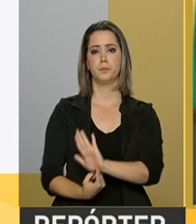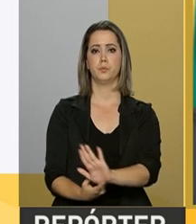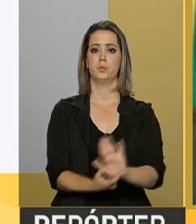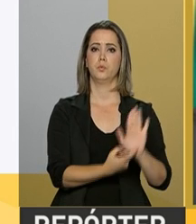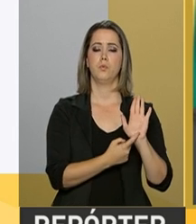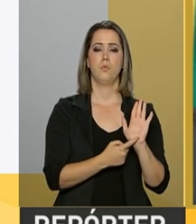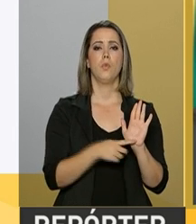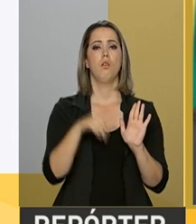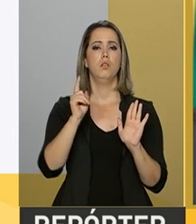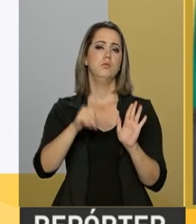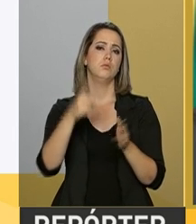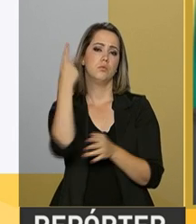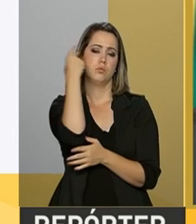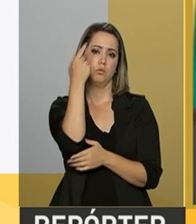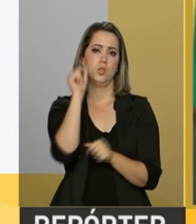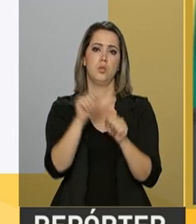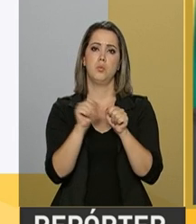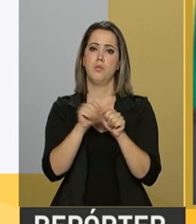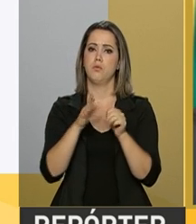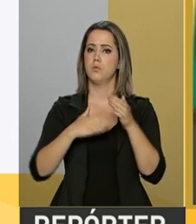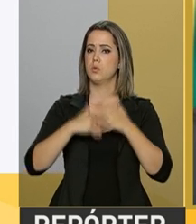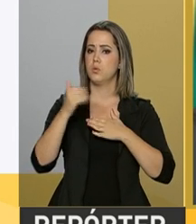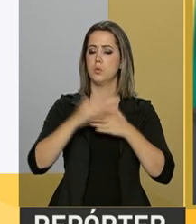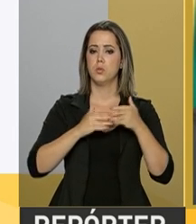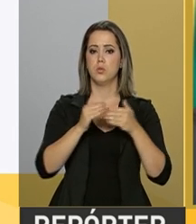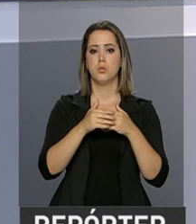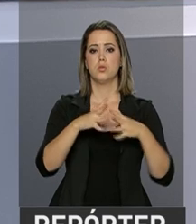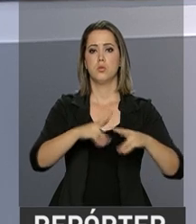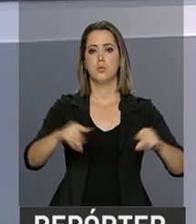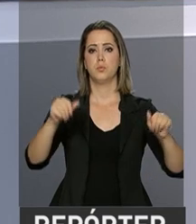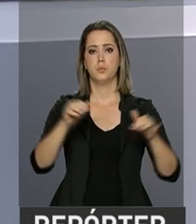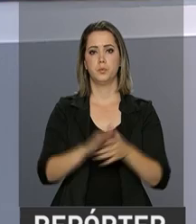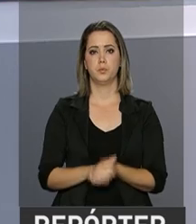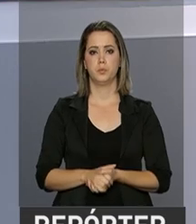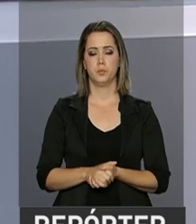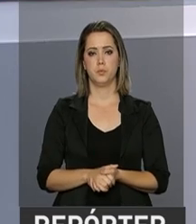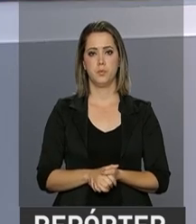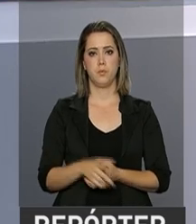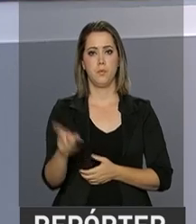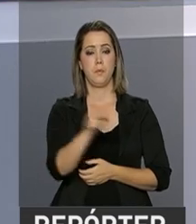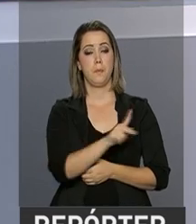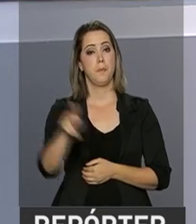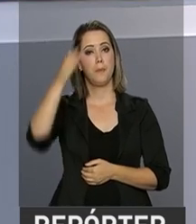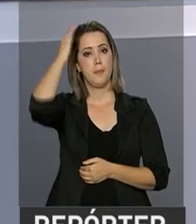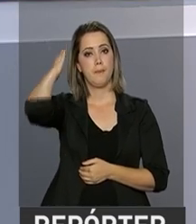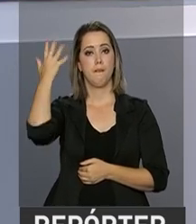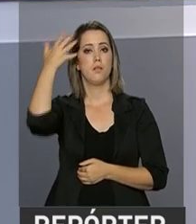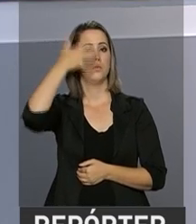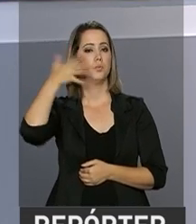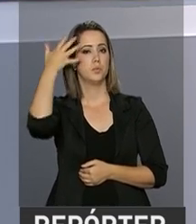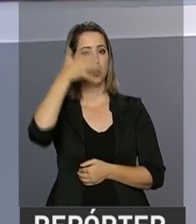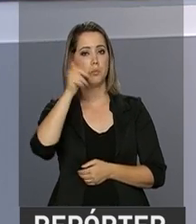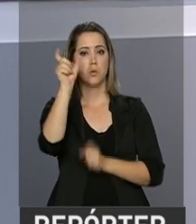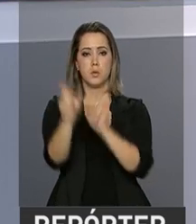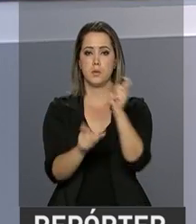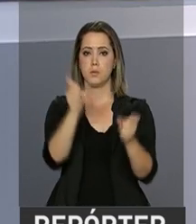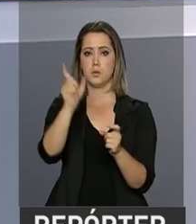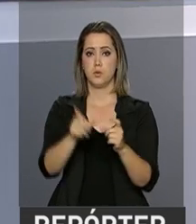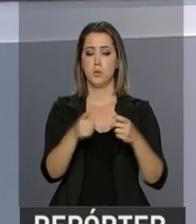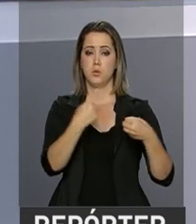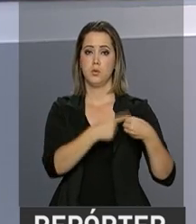propriedade e naturalmente fazer o que quiser com a sua terra e o presidente temer explicou que os moradores das